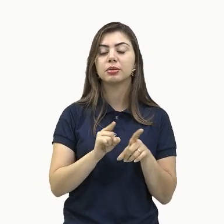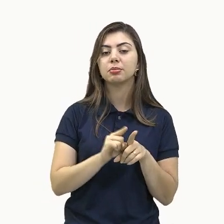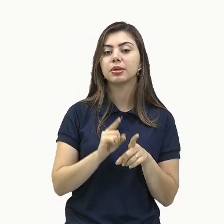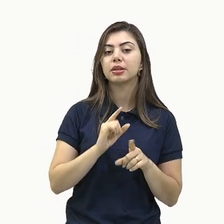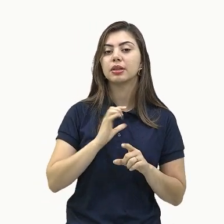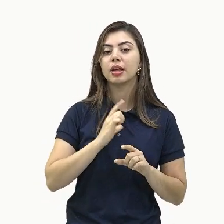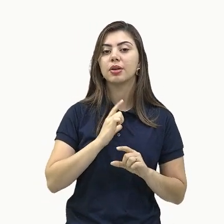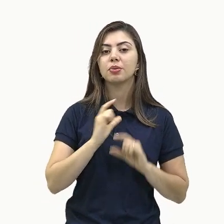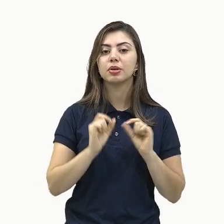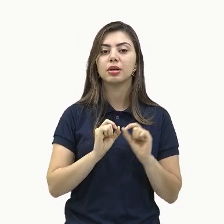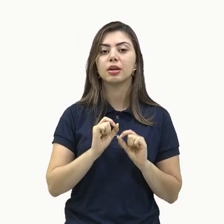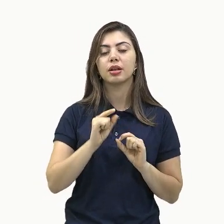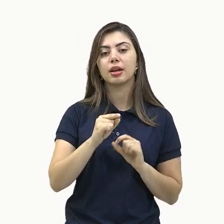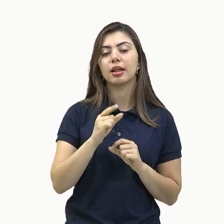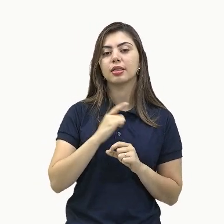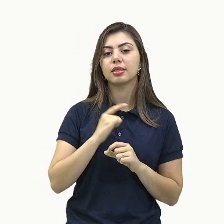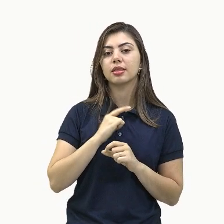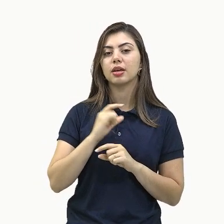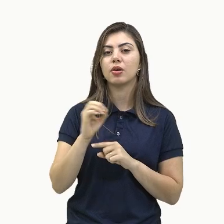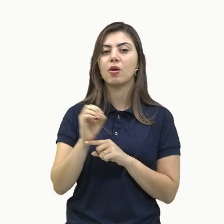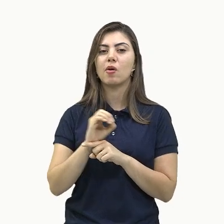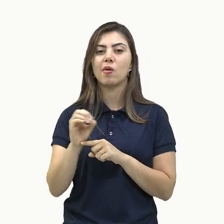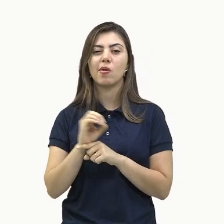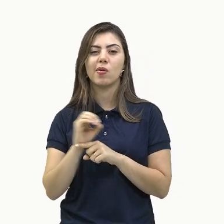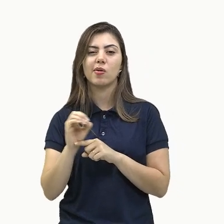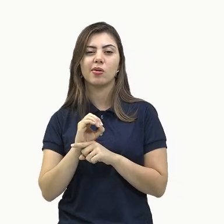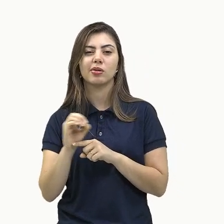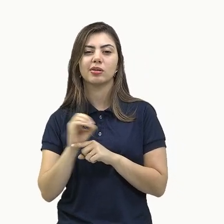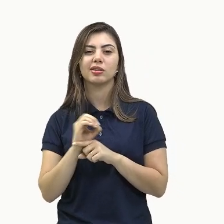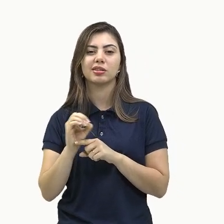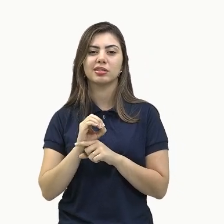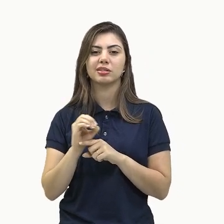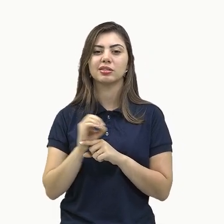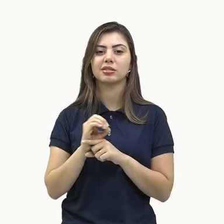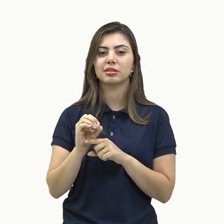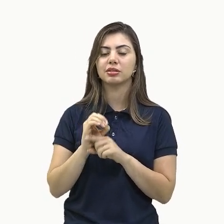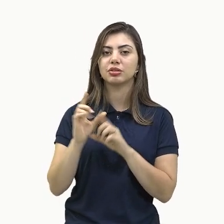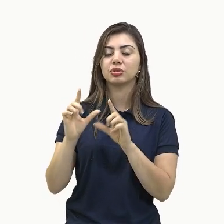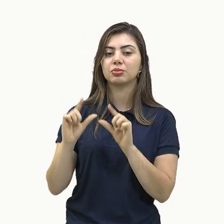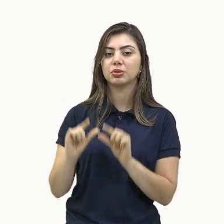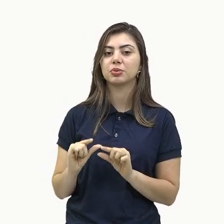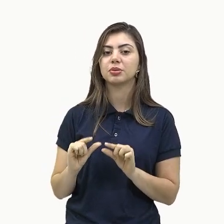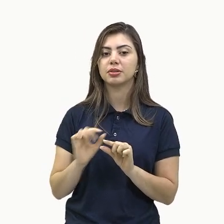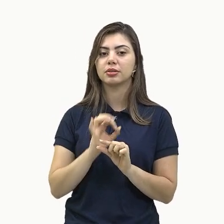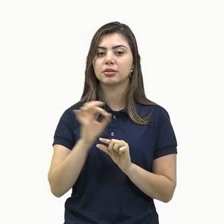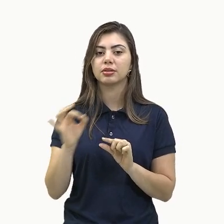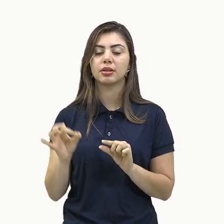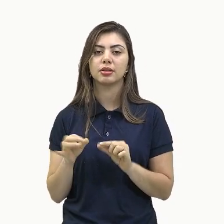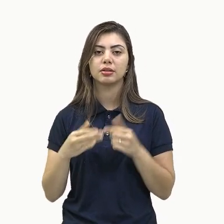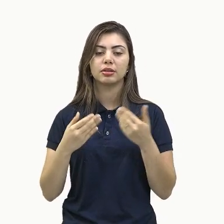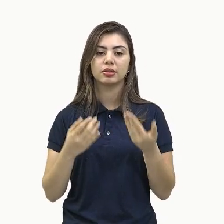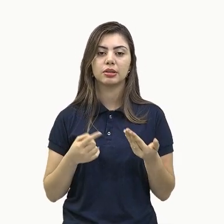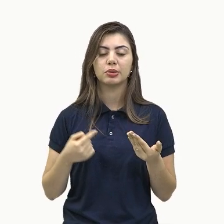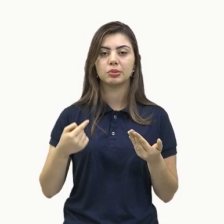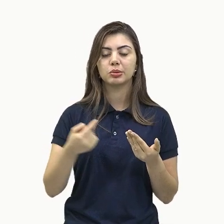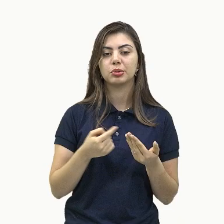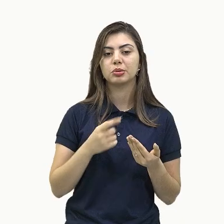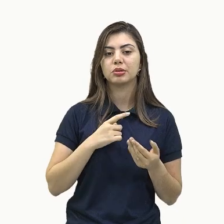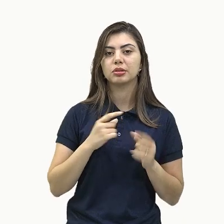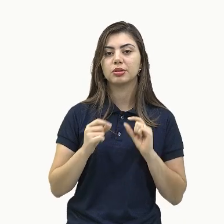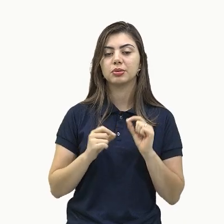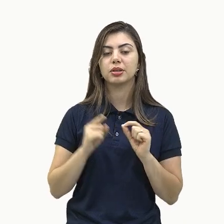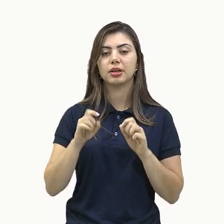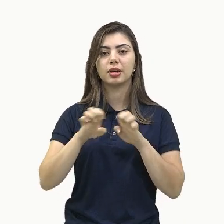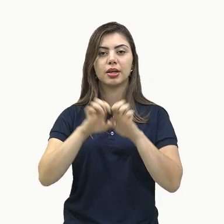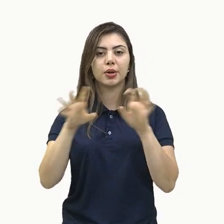de resíduos. Fazer isso, então, essa redução é essencial para diminuir nossa pegada ecológica, que